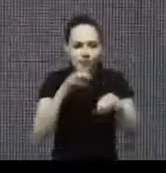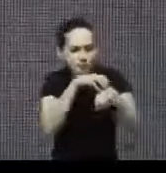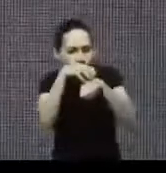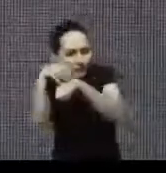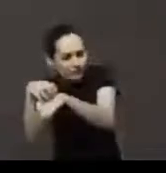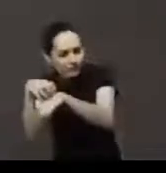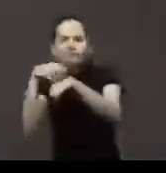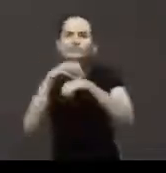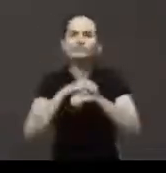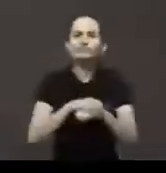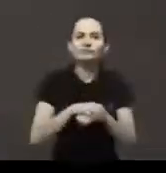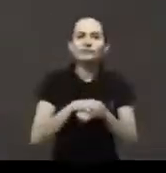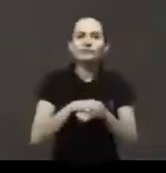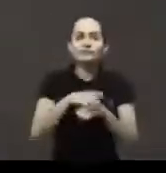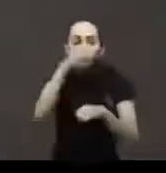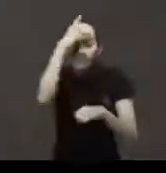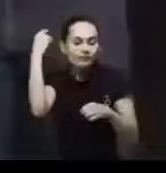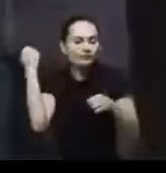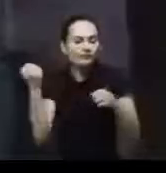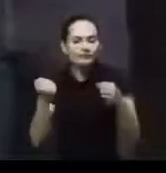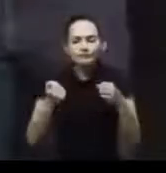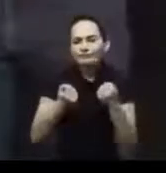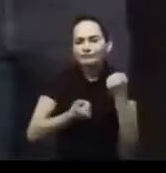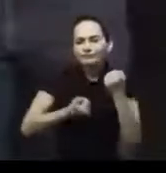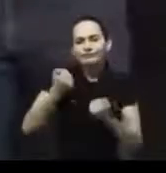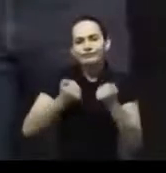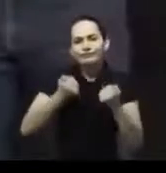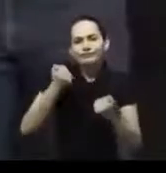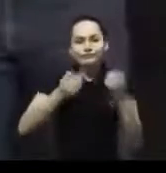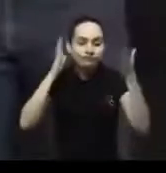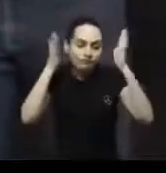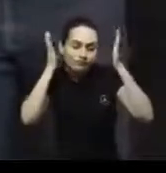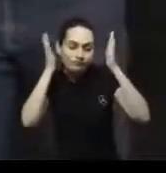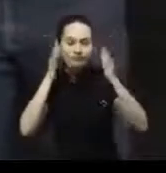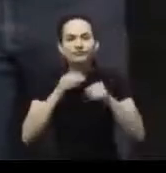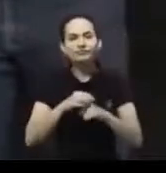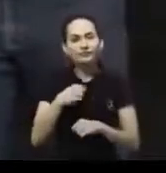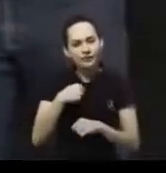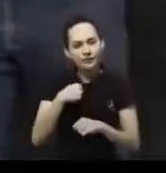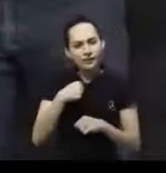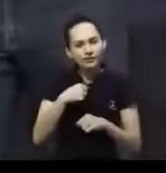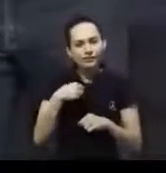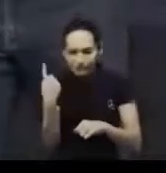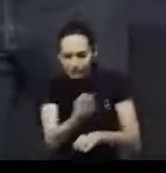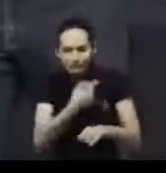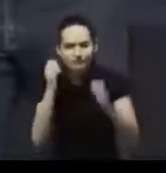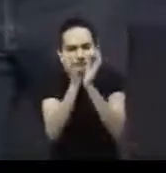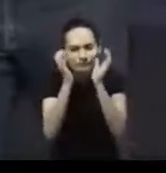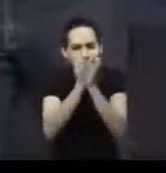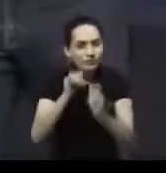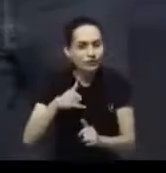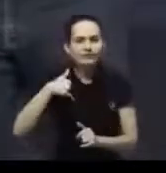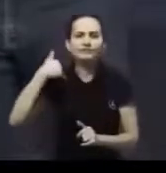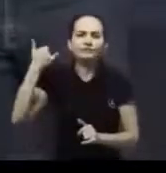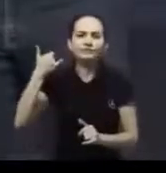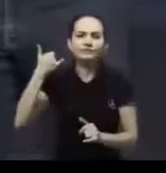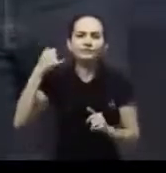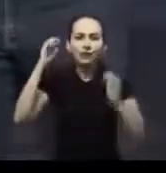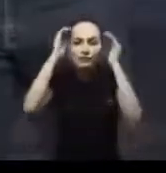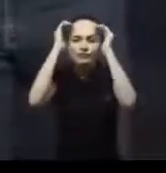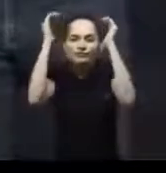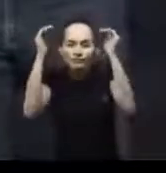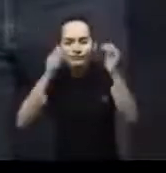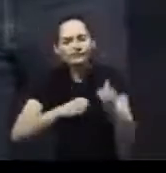transportador junto com o Caminhoneiro e nós do consórcio mercedes-benz temos o orgulho É uma